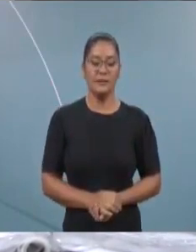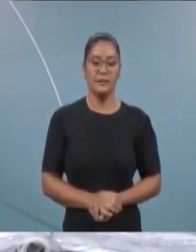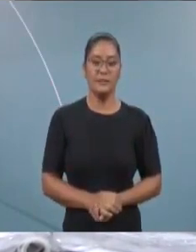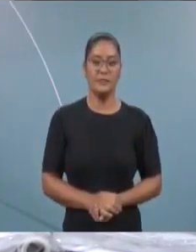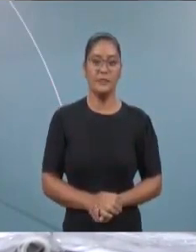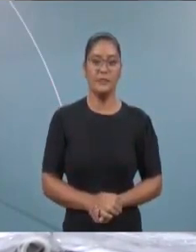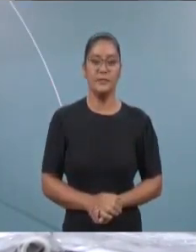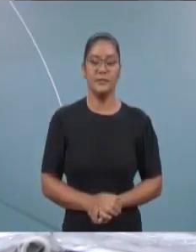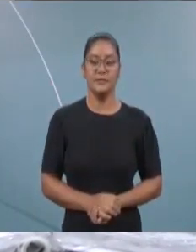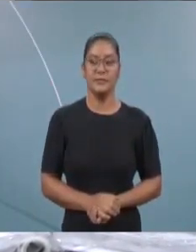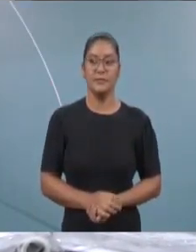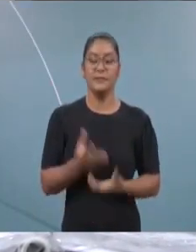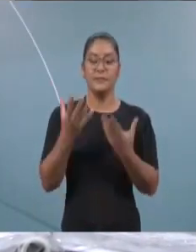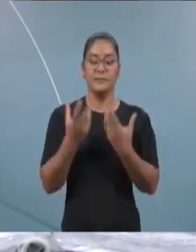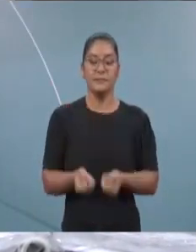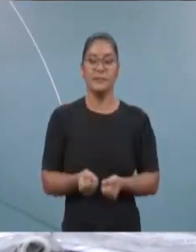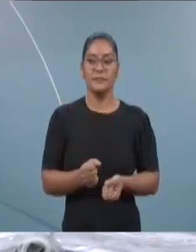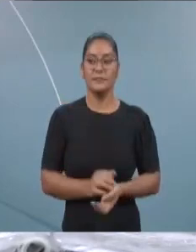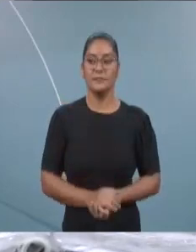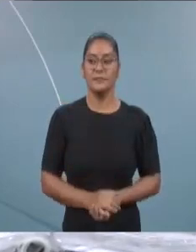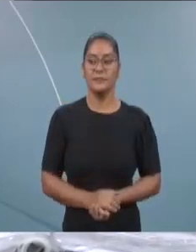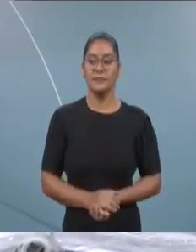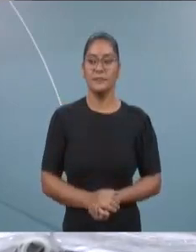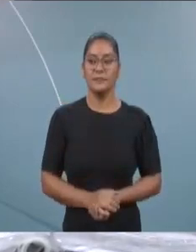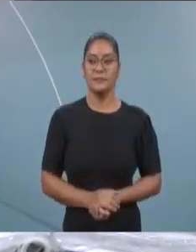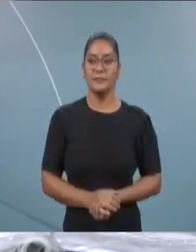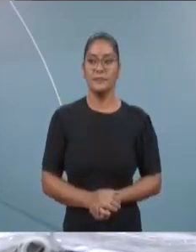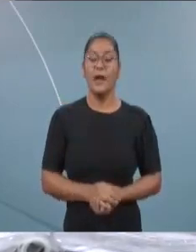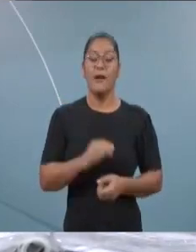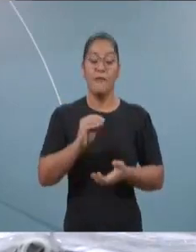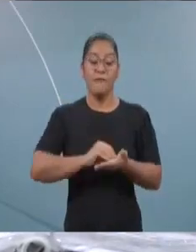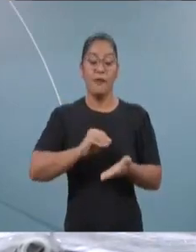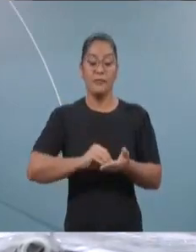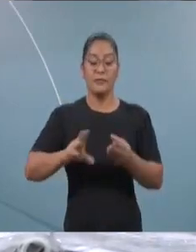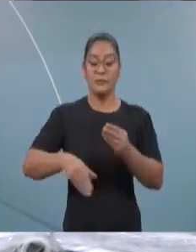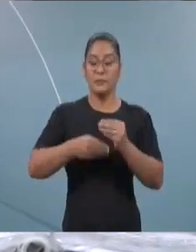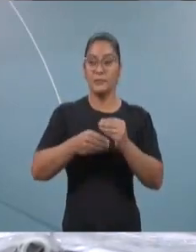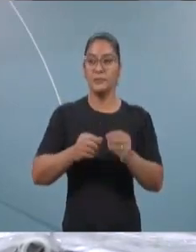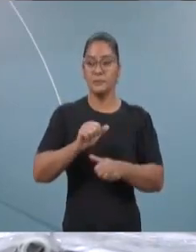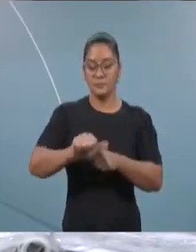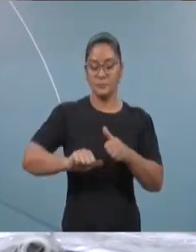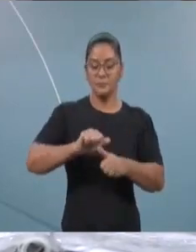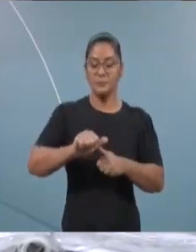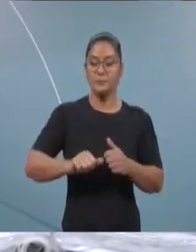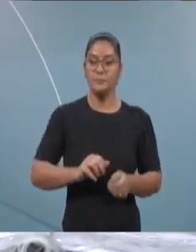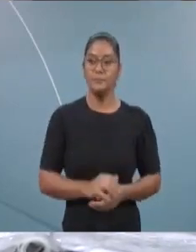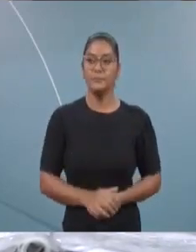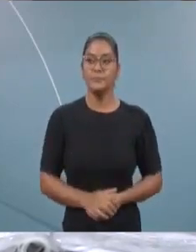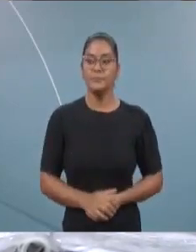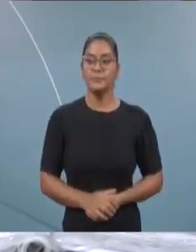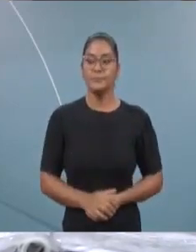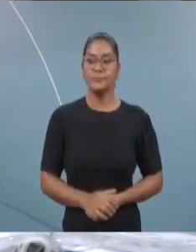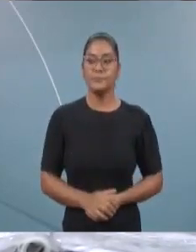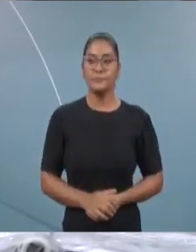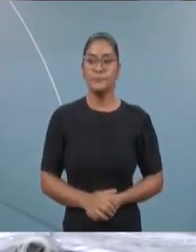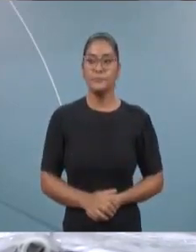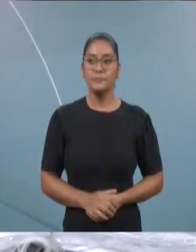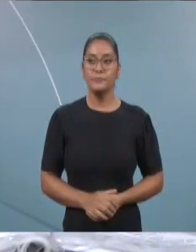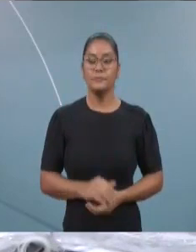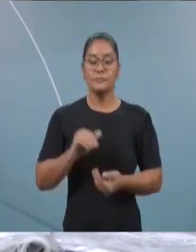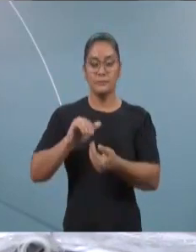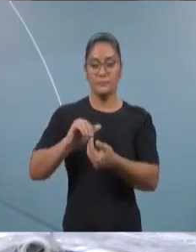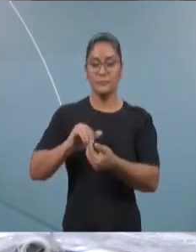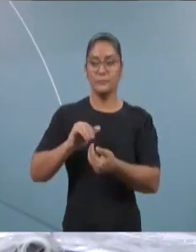estão aprovado modificativa falta a emenda então emenda modificativa aqueles